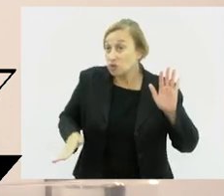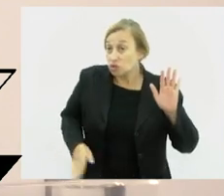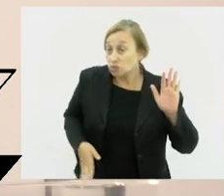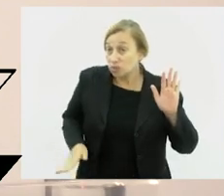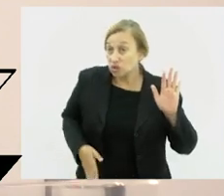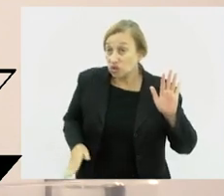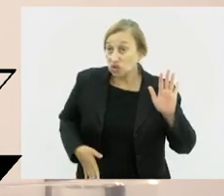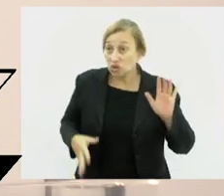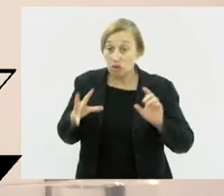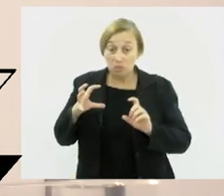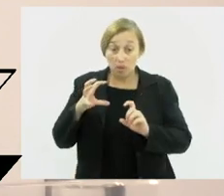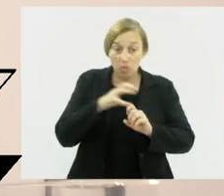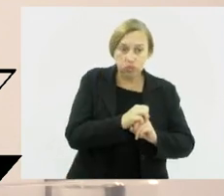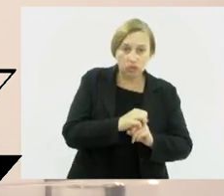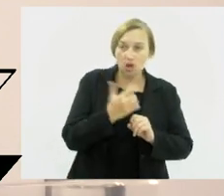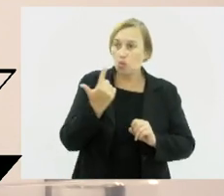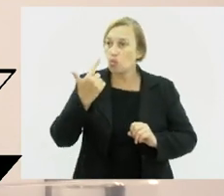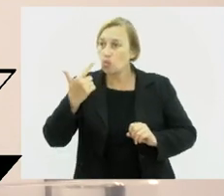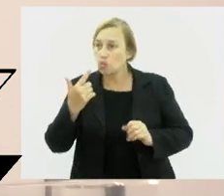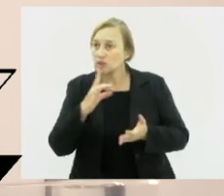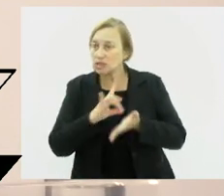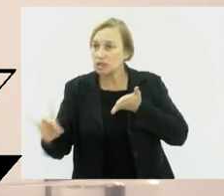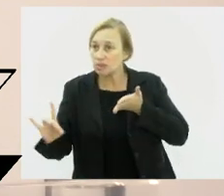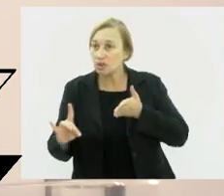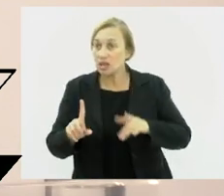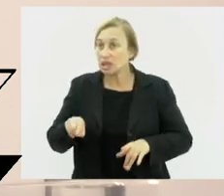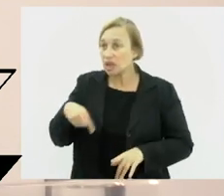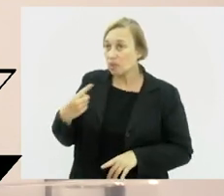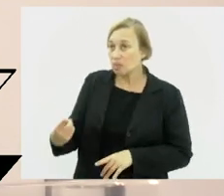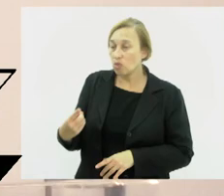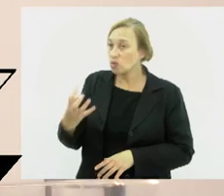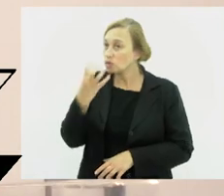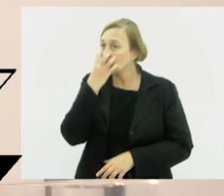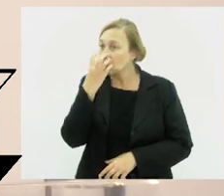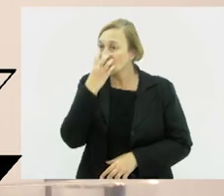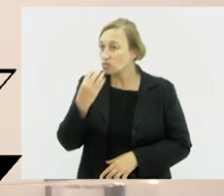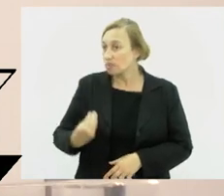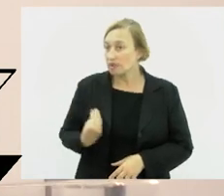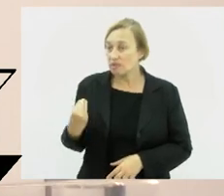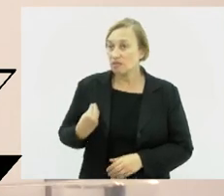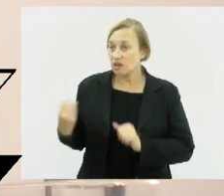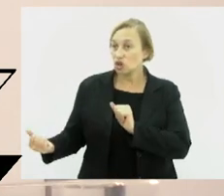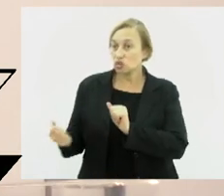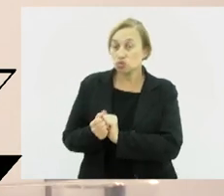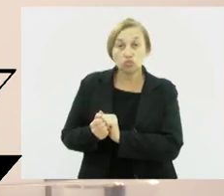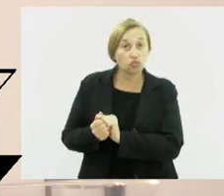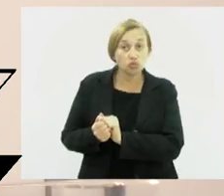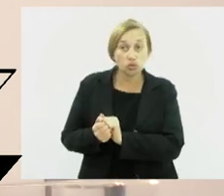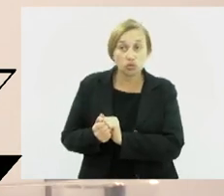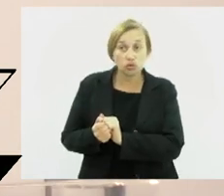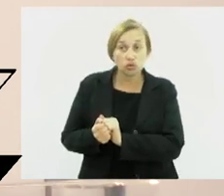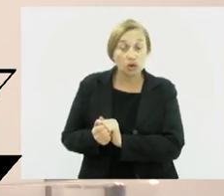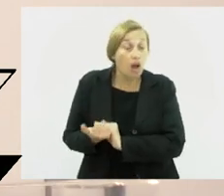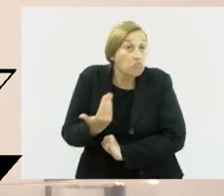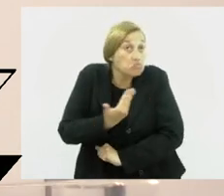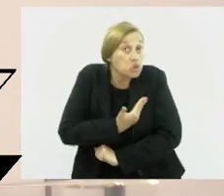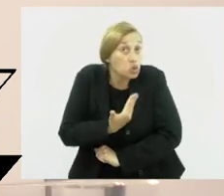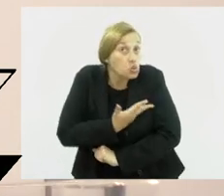os adversários. Depois, o cachorro passou a conviver com a gente lá de uma forma